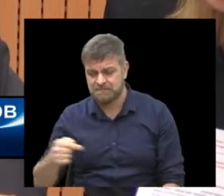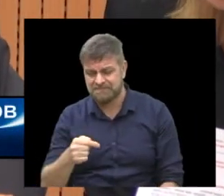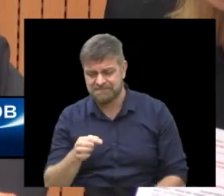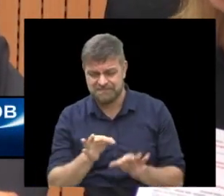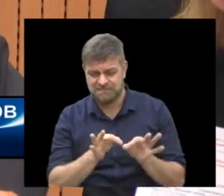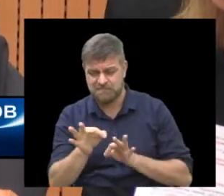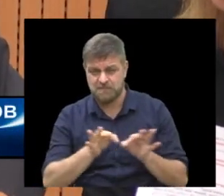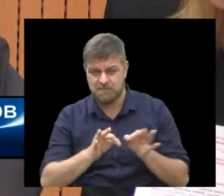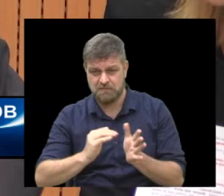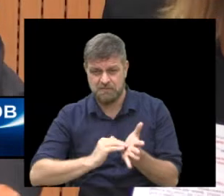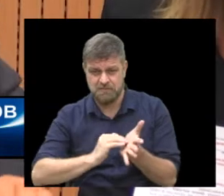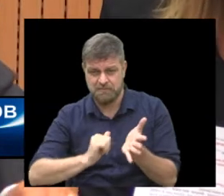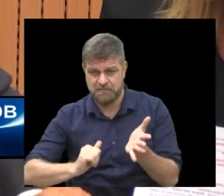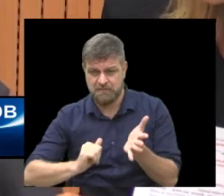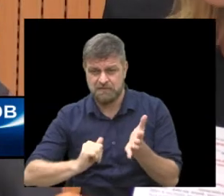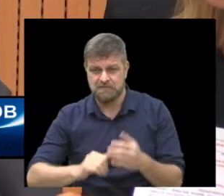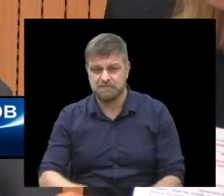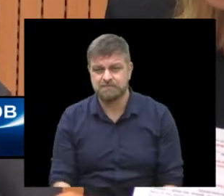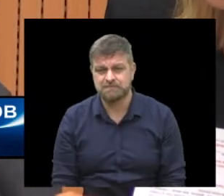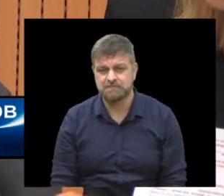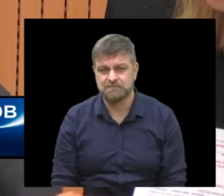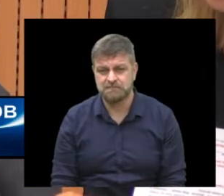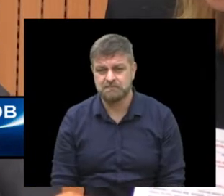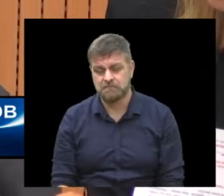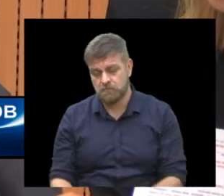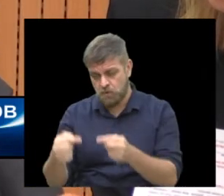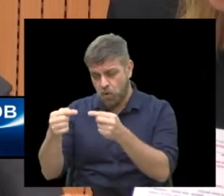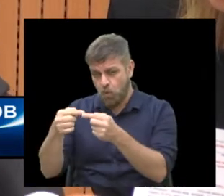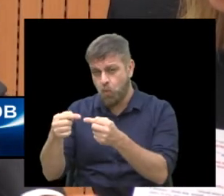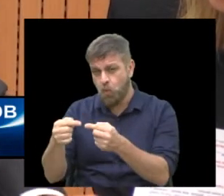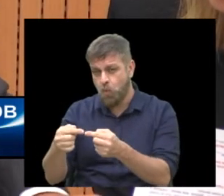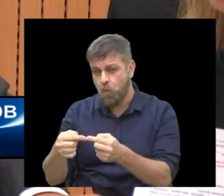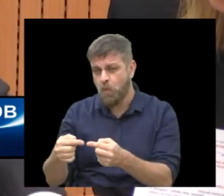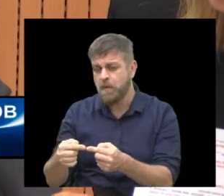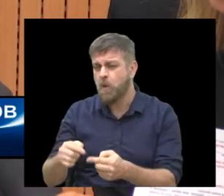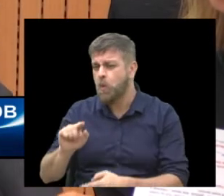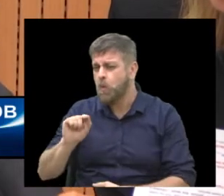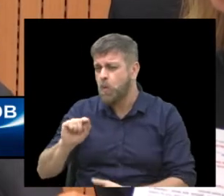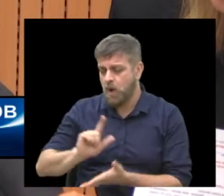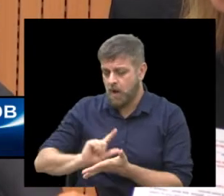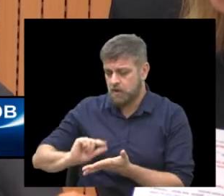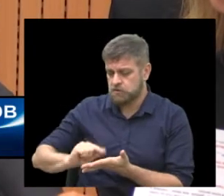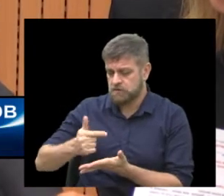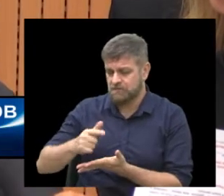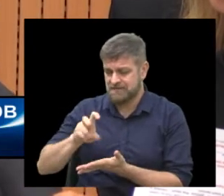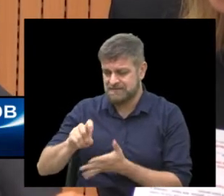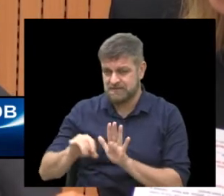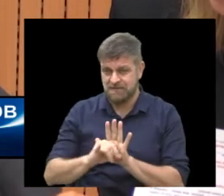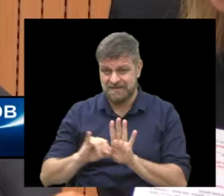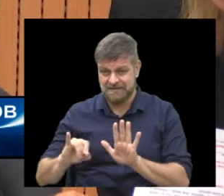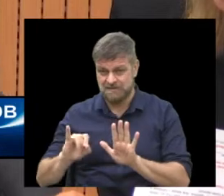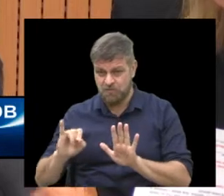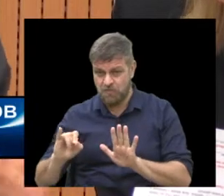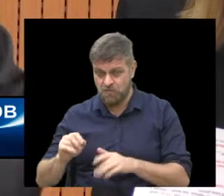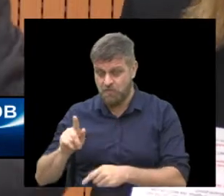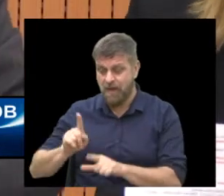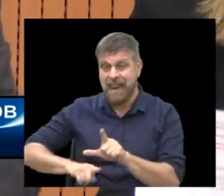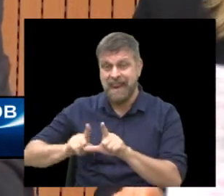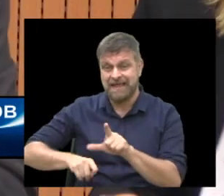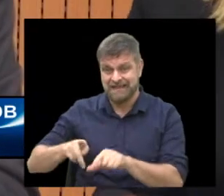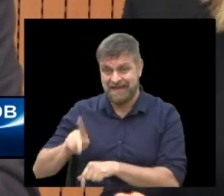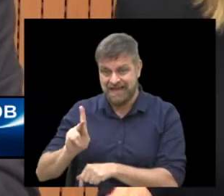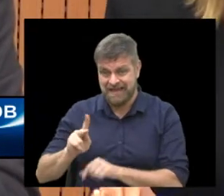este item projeto de conformidade com o artigo 25, inciso 1, letra K, do Regimento